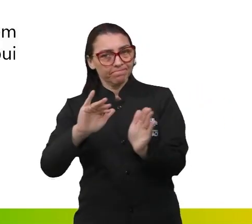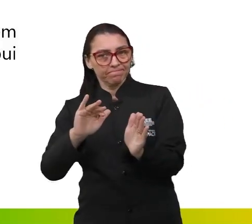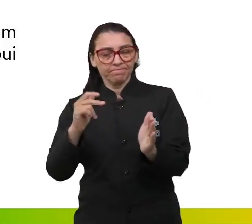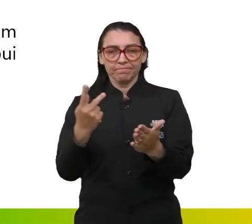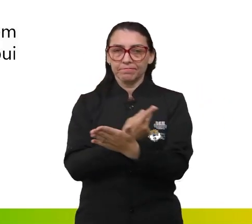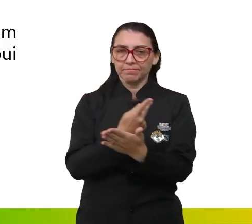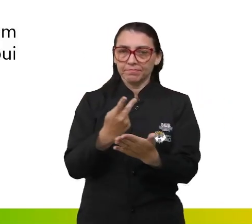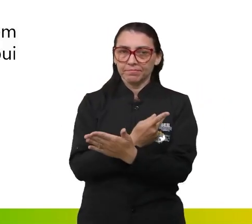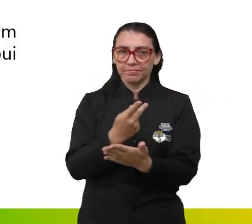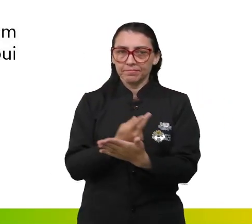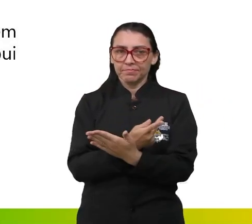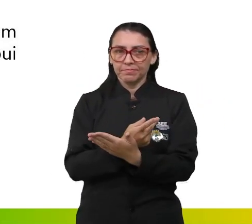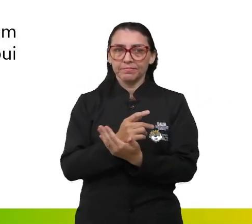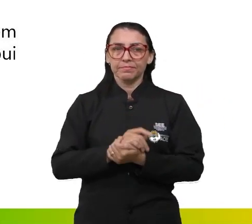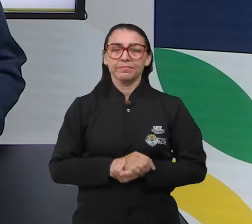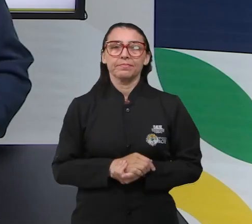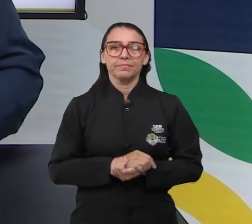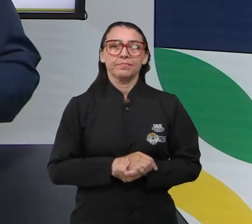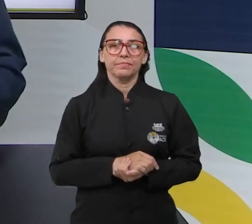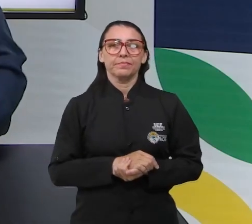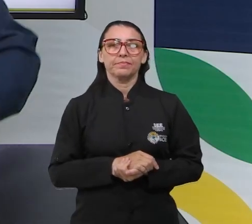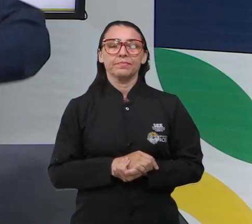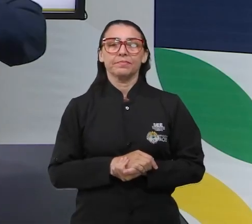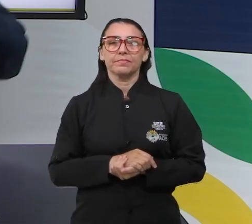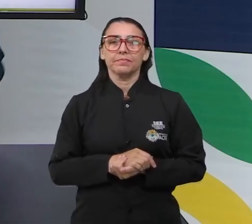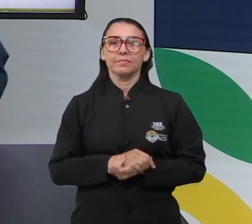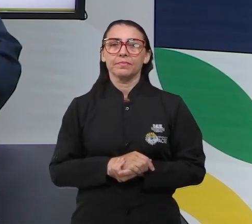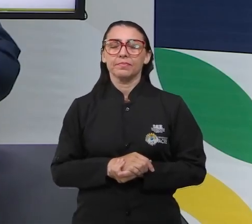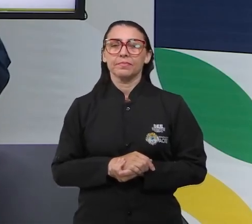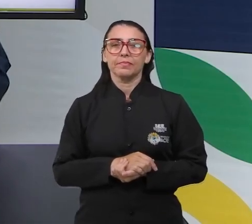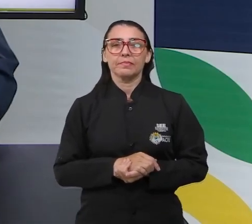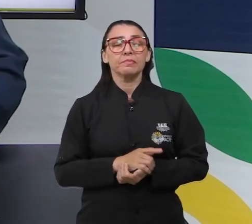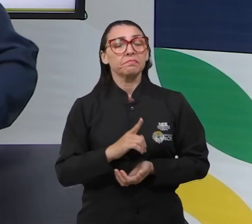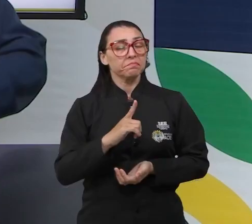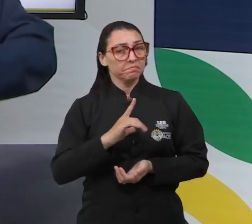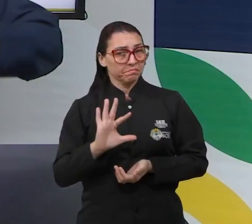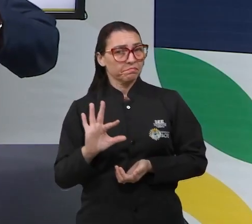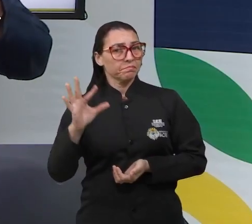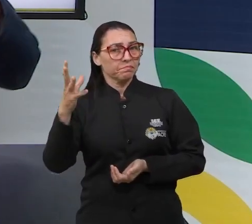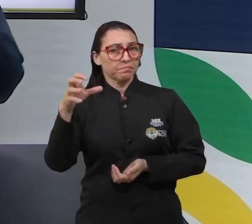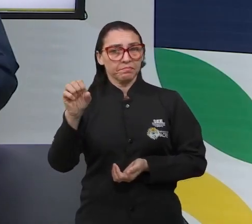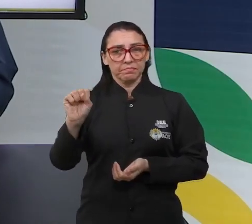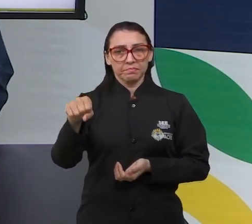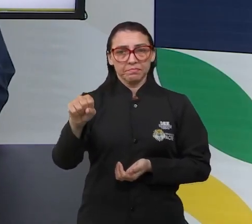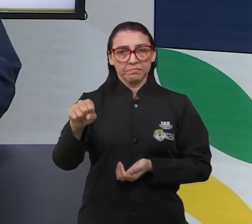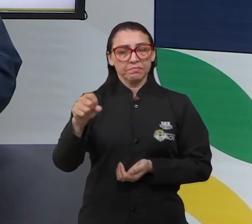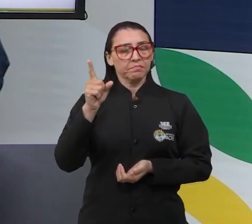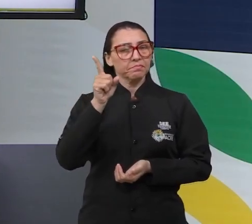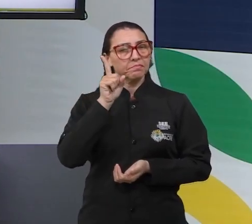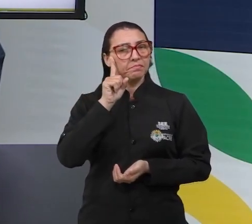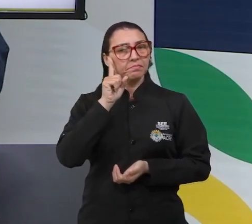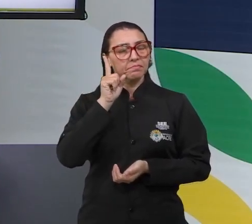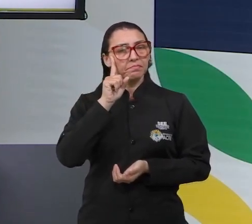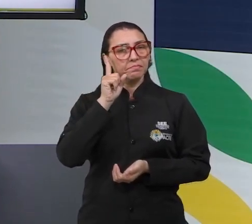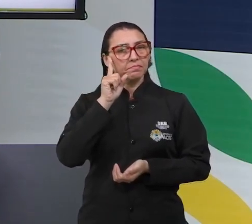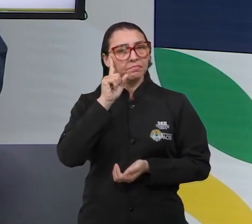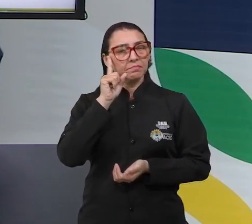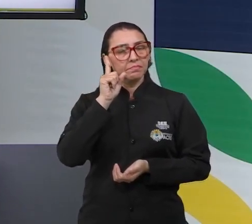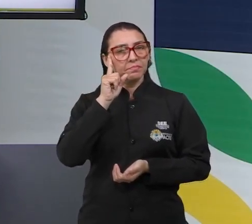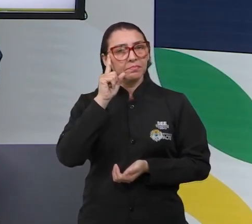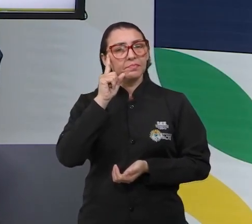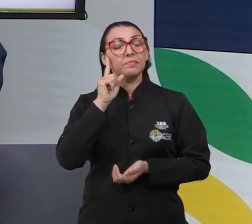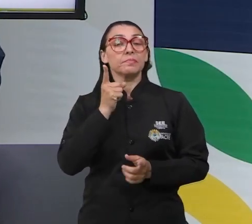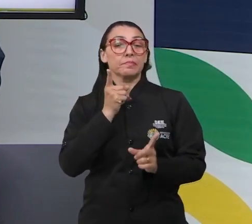atualmente, isso tudo aqui está incorreto. Sim, existem situações, todos os dias registradas